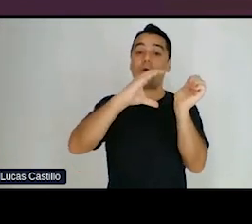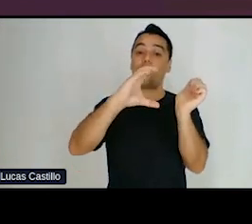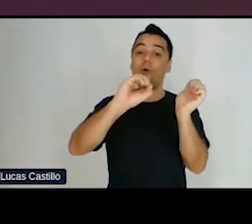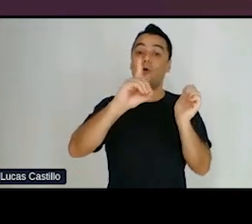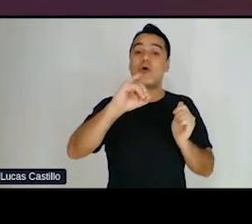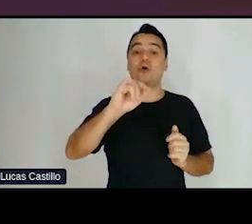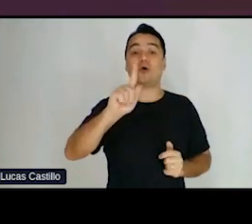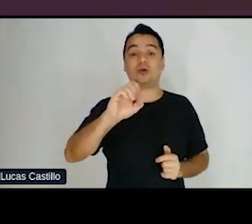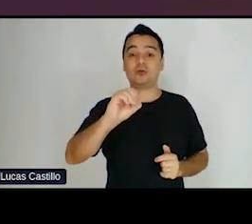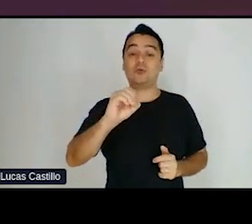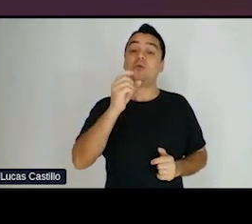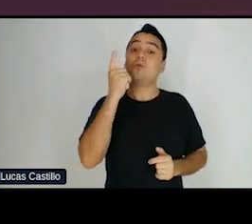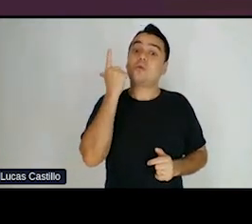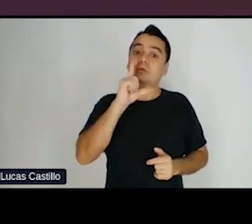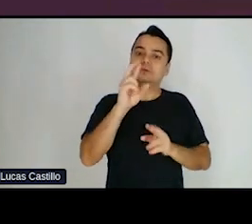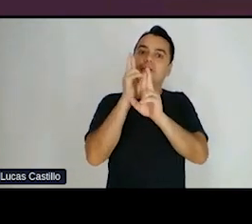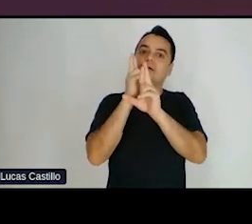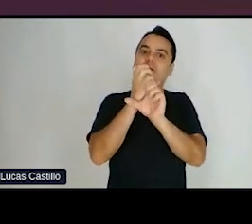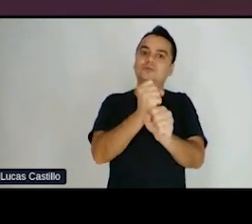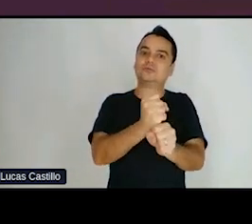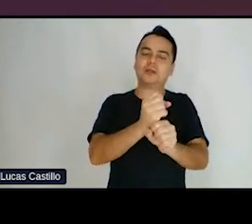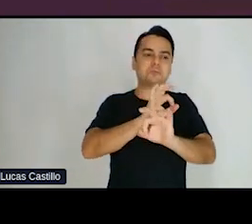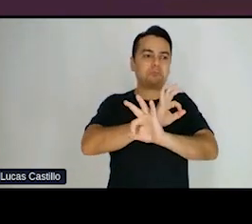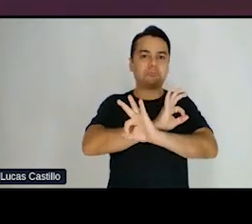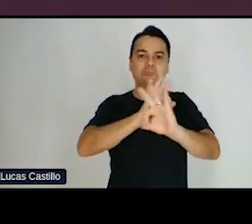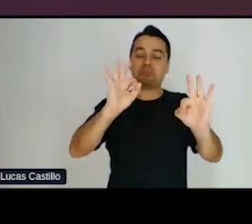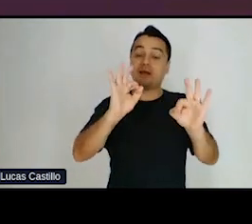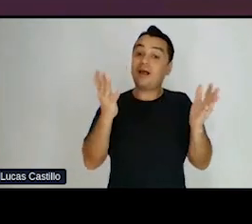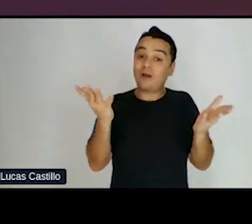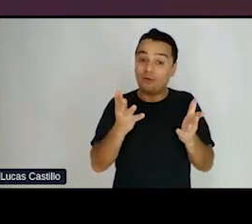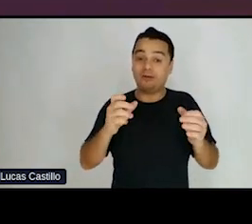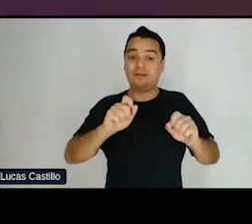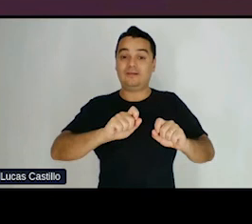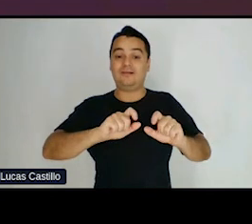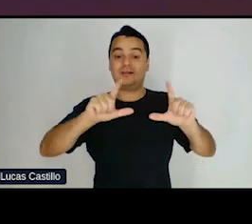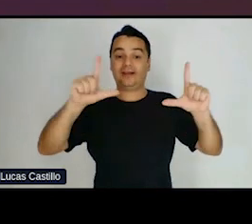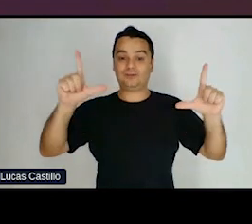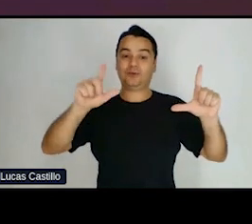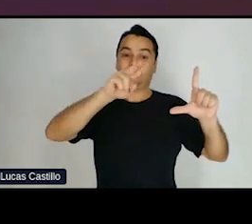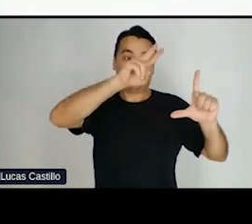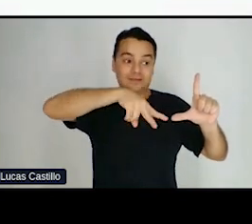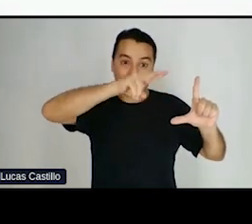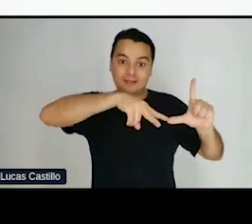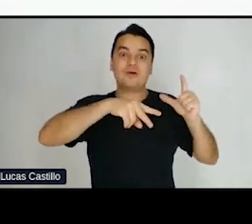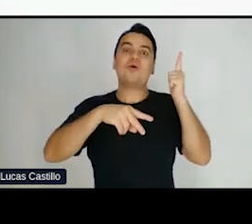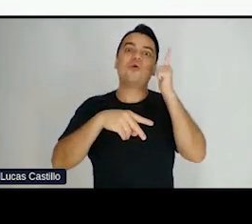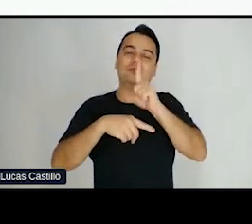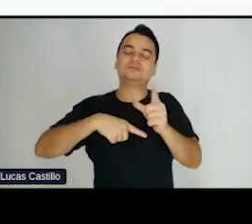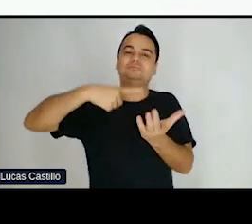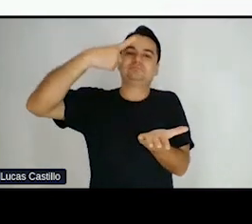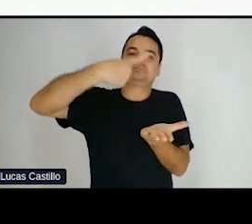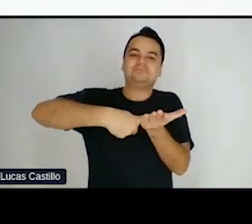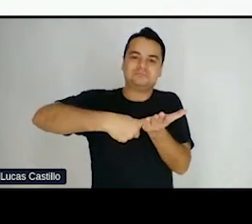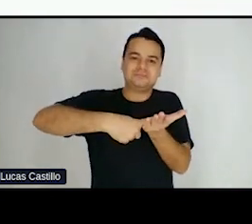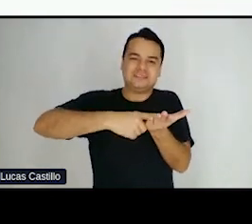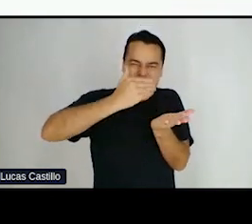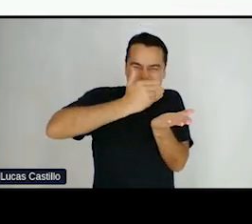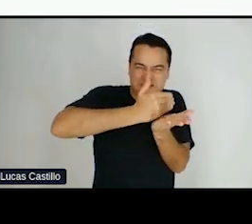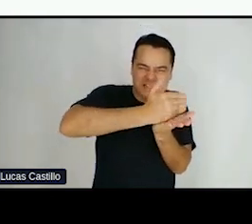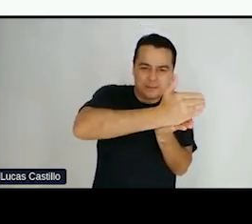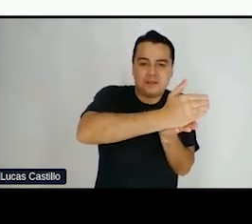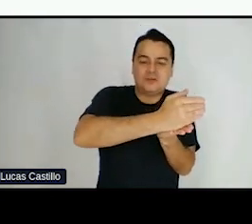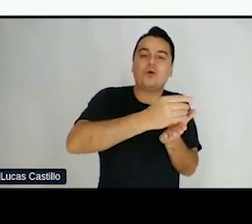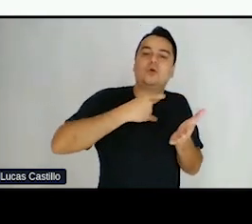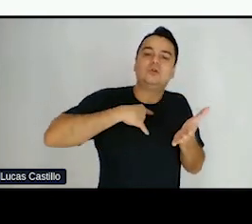Um resultado enorme, então a gente consegue agora com o leitor de tela fazer a conclusão do acordo e fechar ali mais um boleto